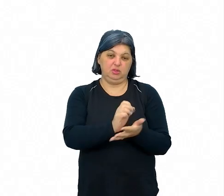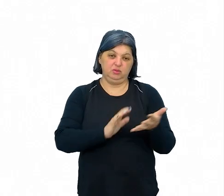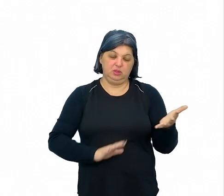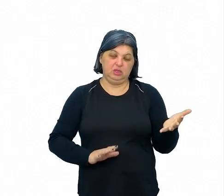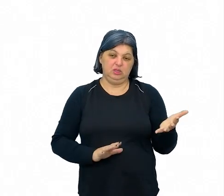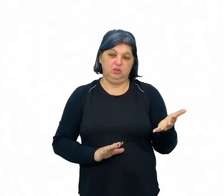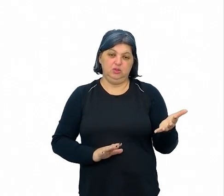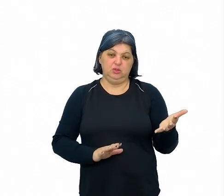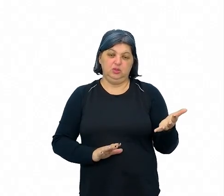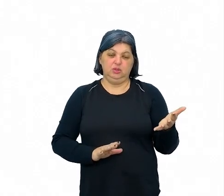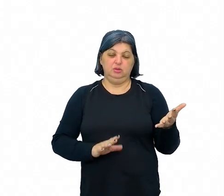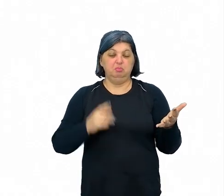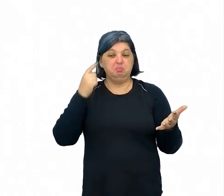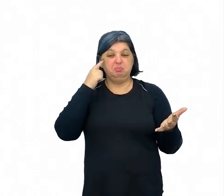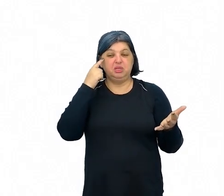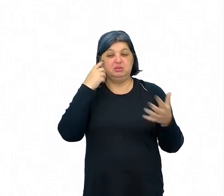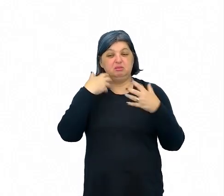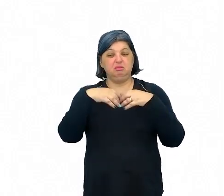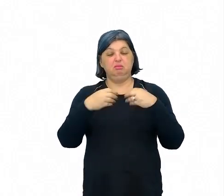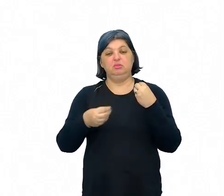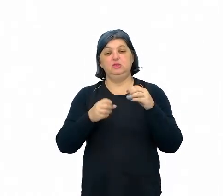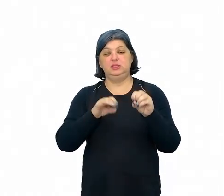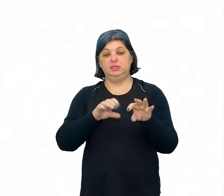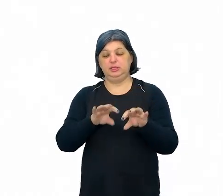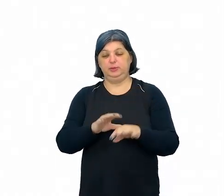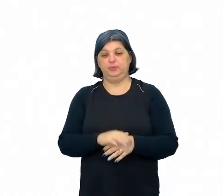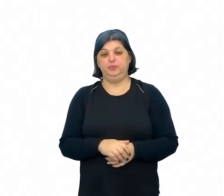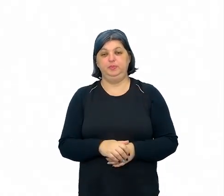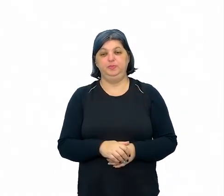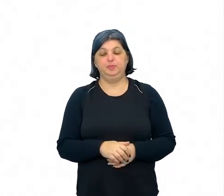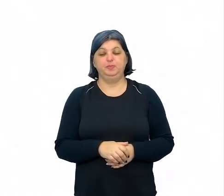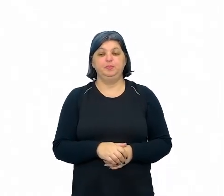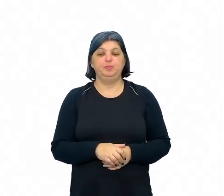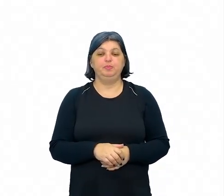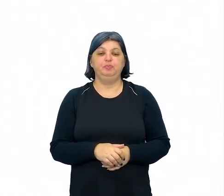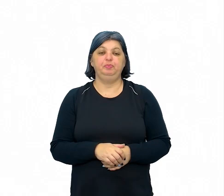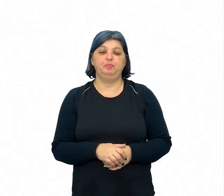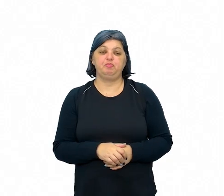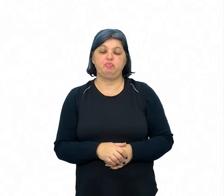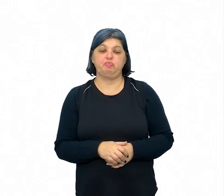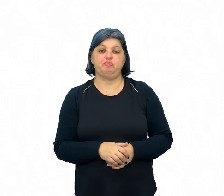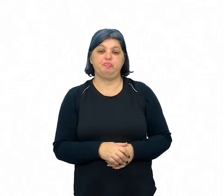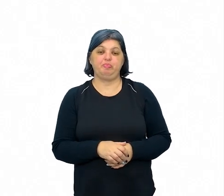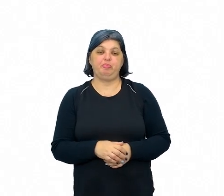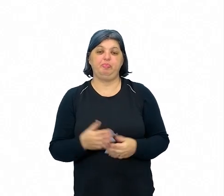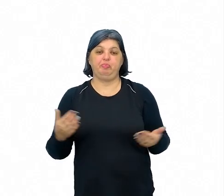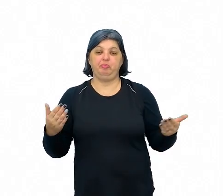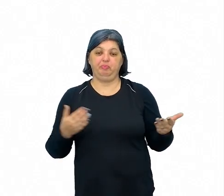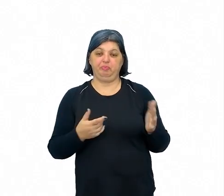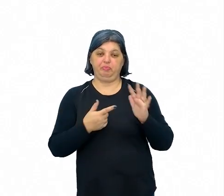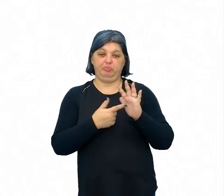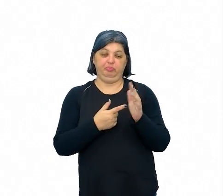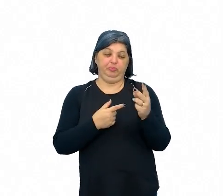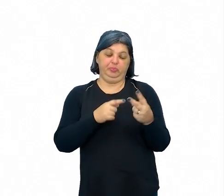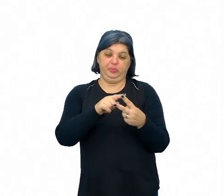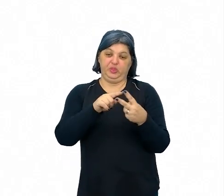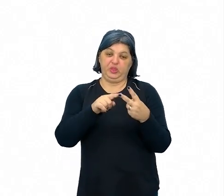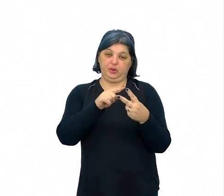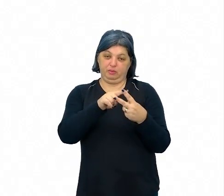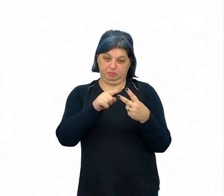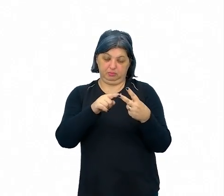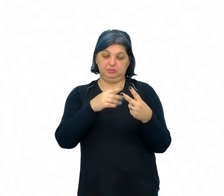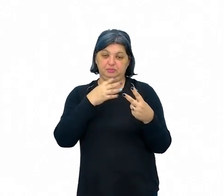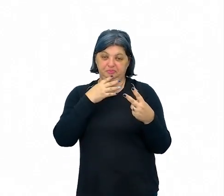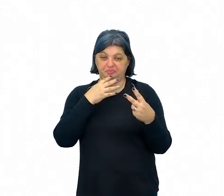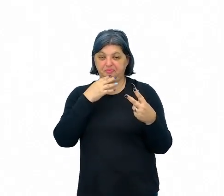possa pensar no ensino, né. E aí, que nós abordamos, nós trouxemos aí aqueles 2 conhecimentos, às vezes